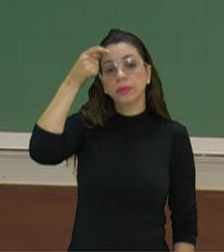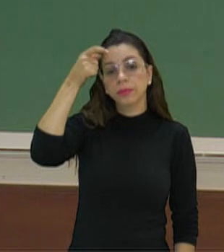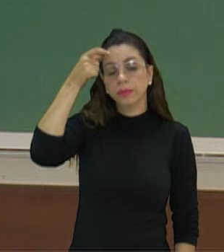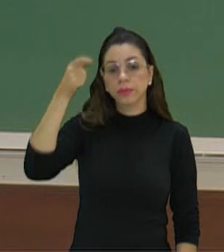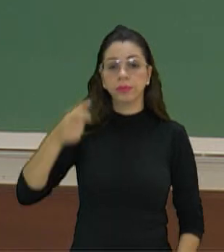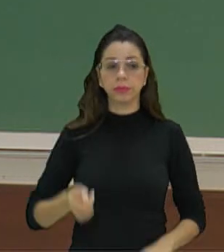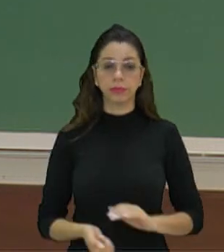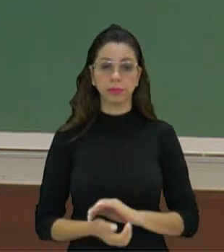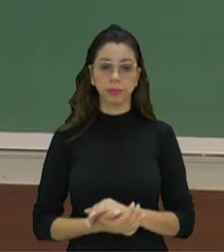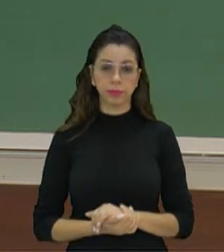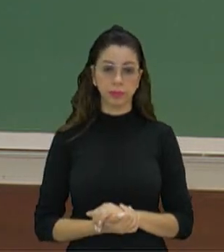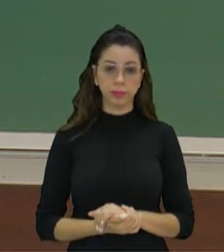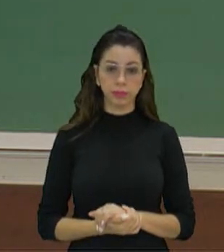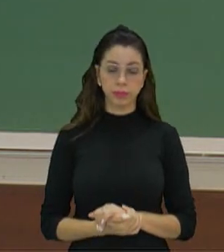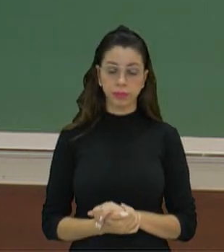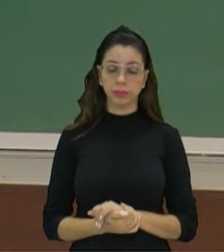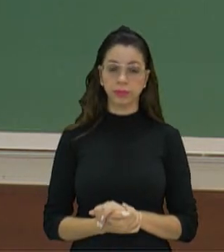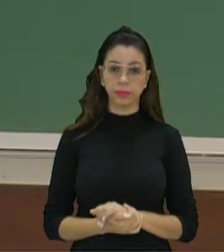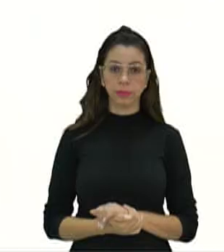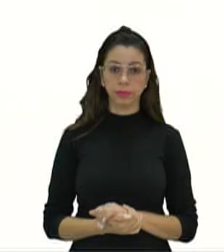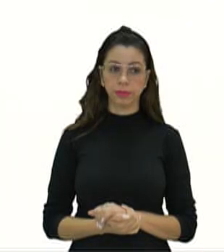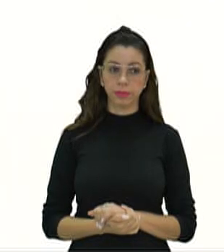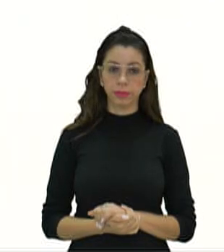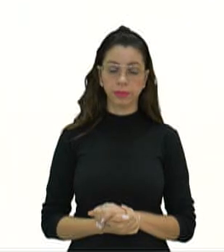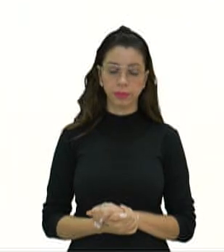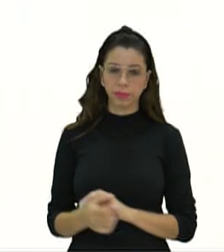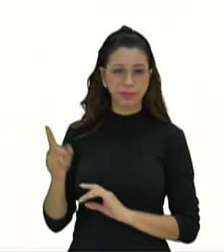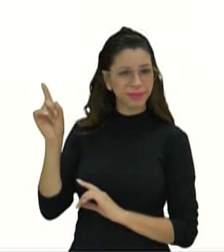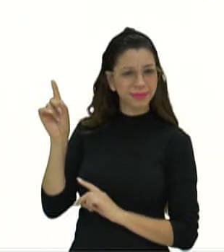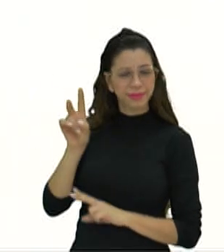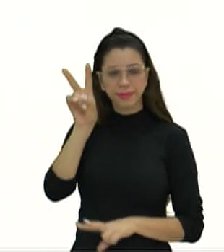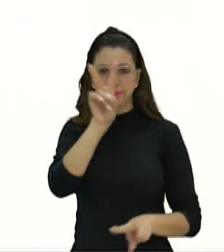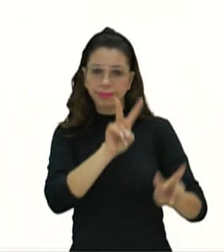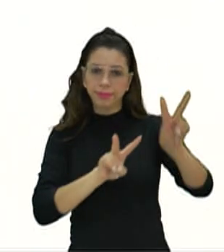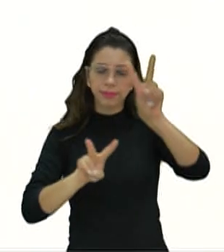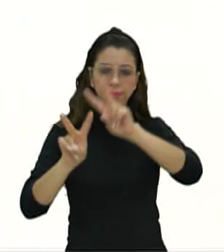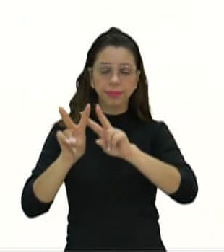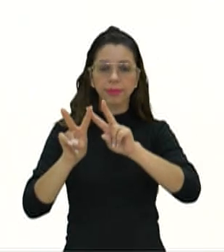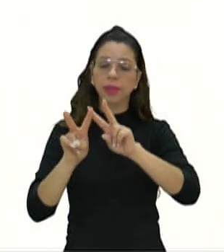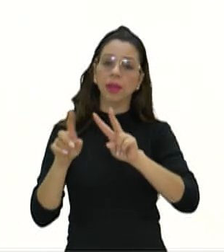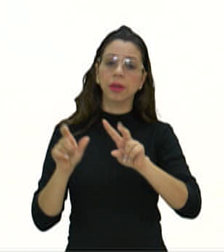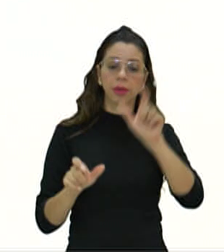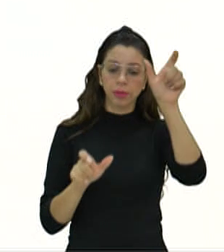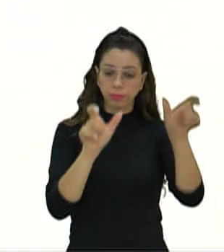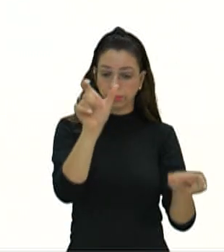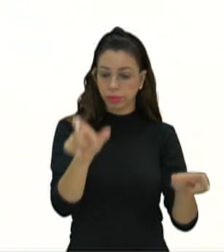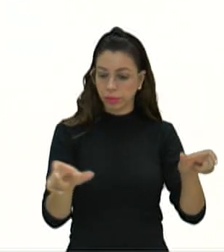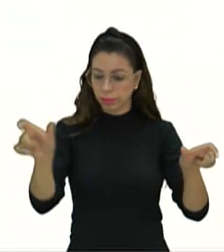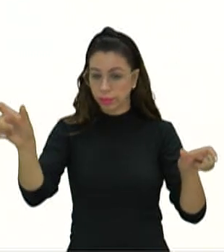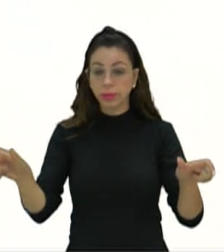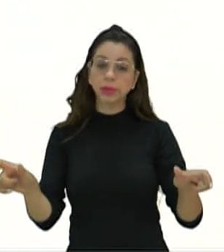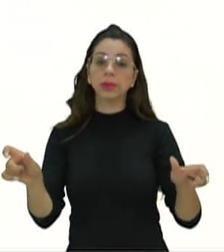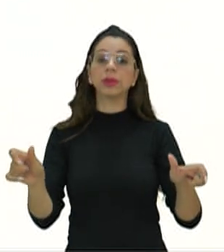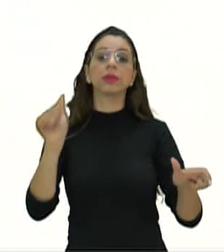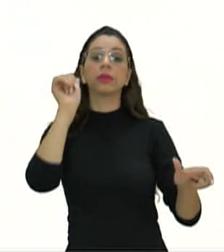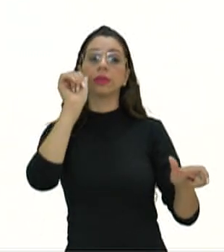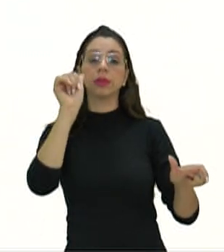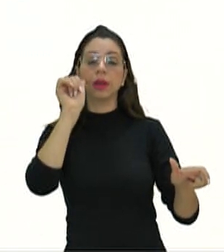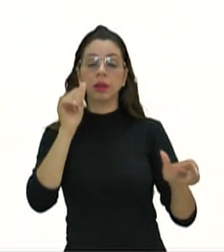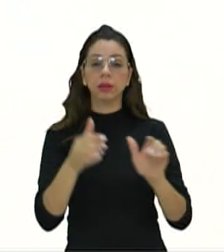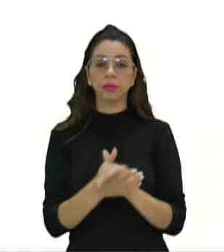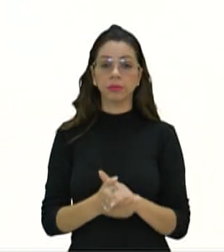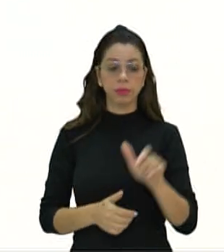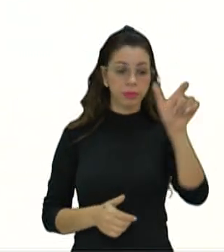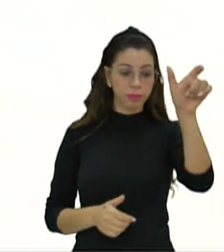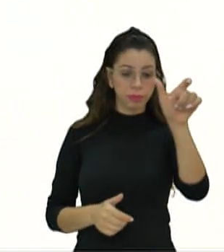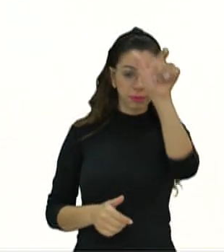Beleza. Pessoal, deem uma olhada aqui nessa situação. Nós temos 3 meninas dentro de uma escola e uma delas pergunta assim, ó,